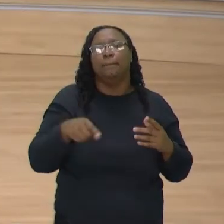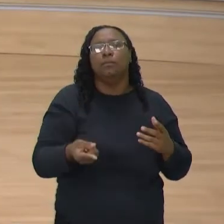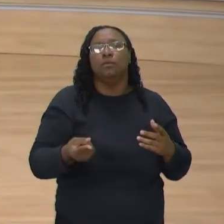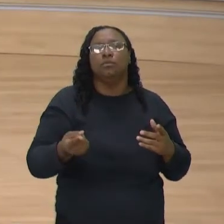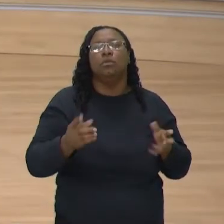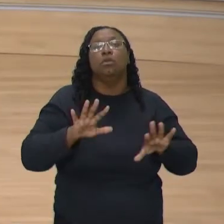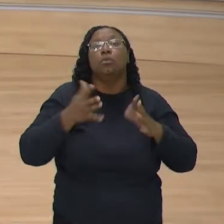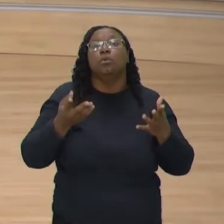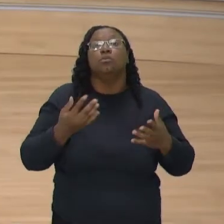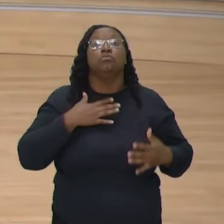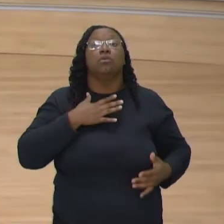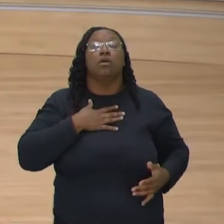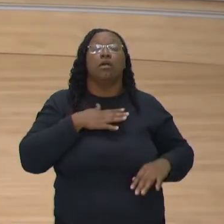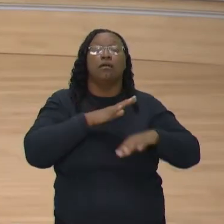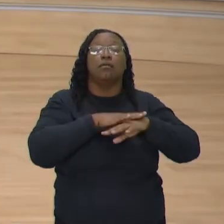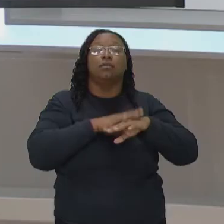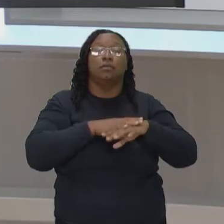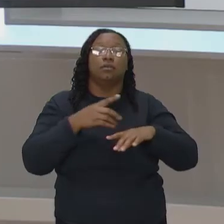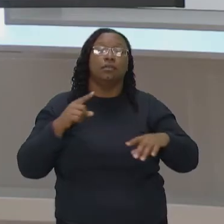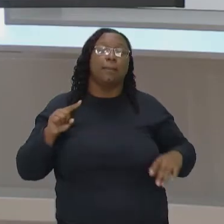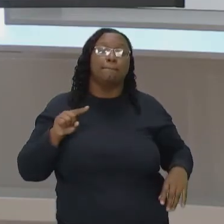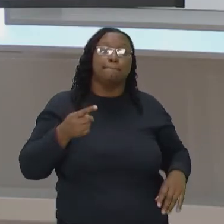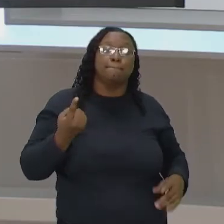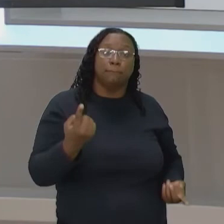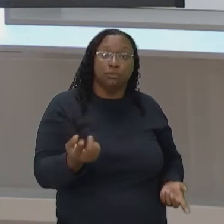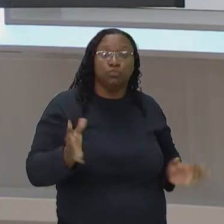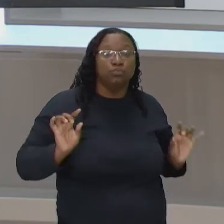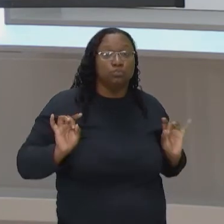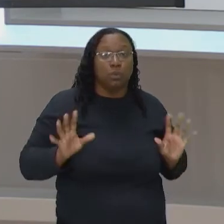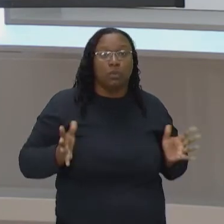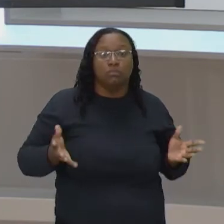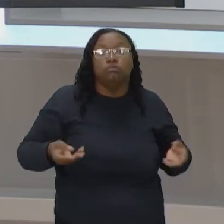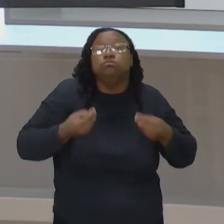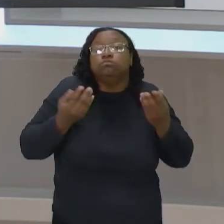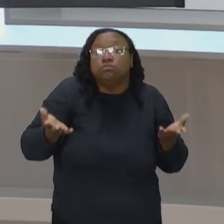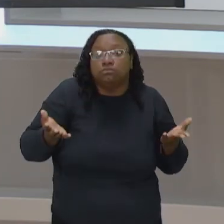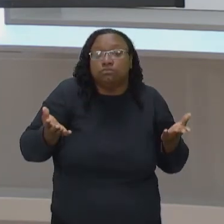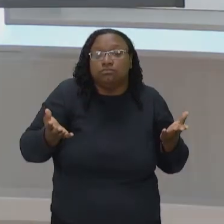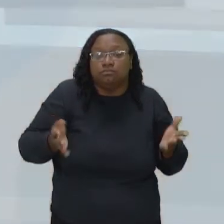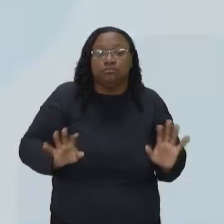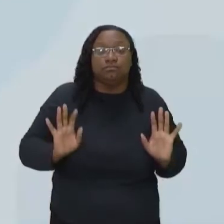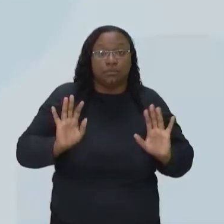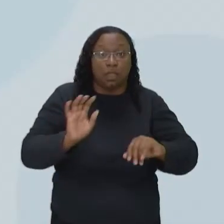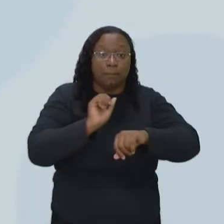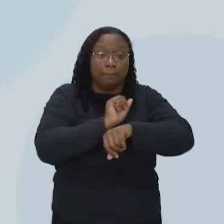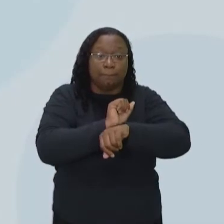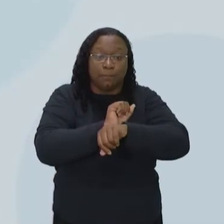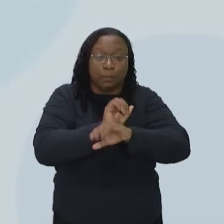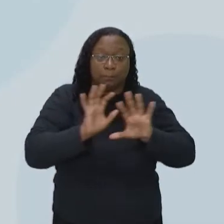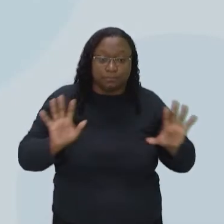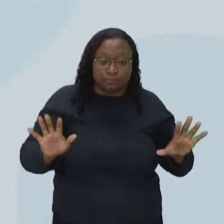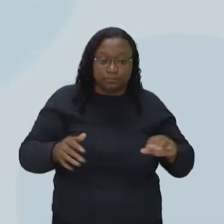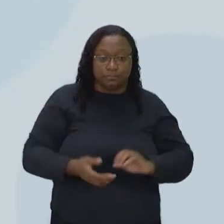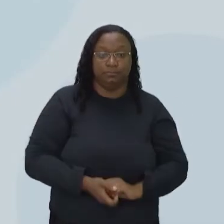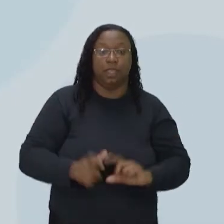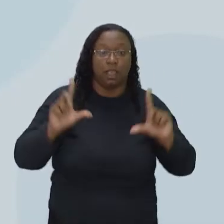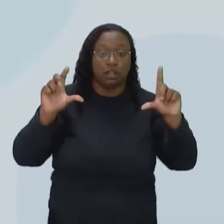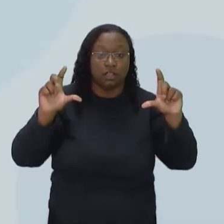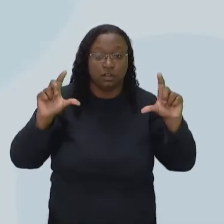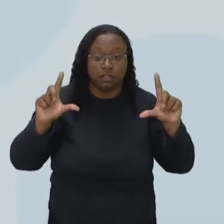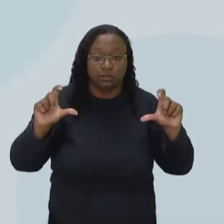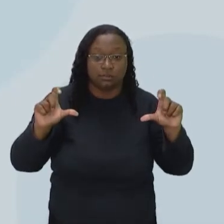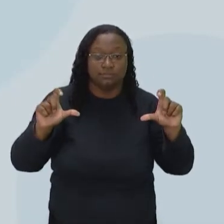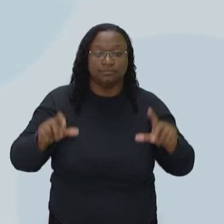daí? Primeiro eu vou precisar apagar isso daqui. Então, print na tela aí, vou dar um tempinho para você, põe na tela, printou a